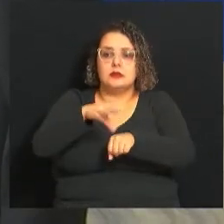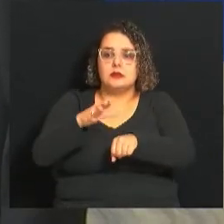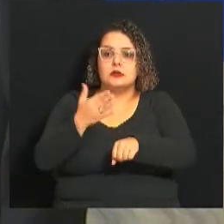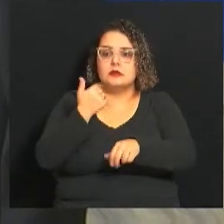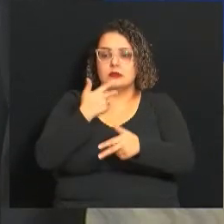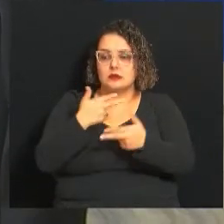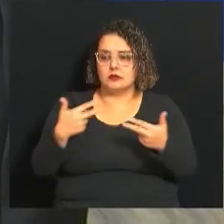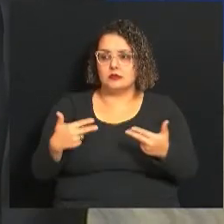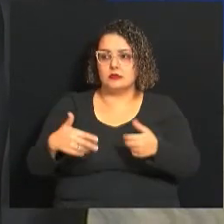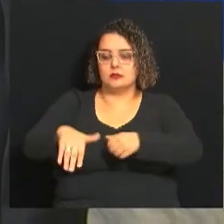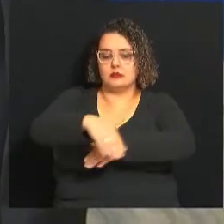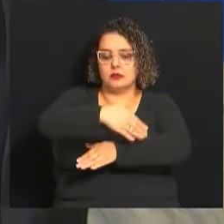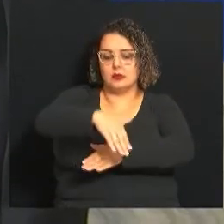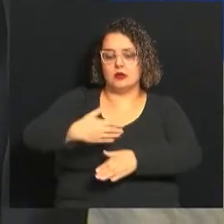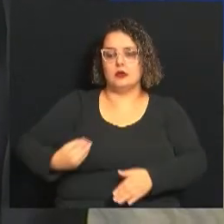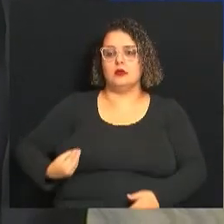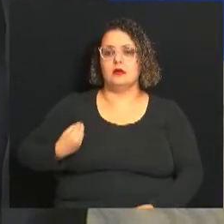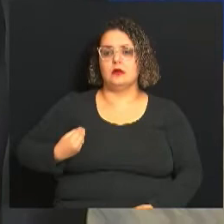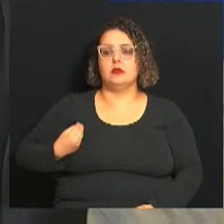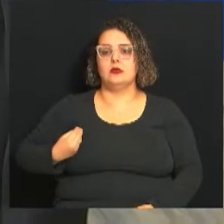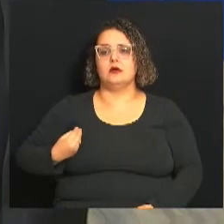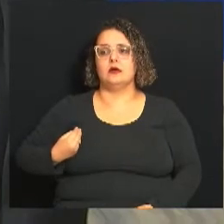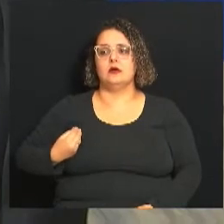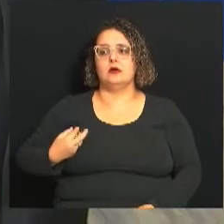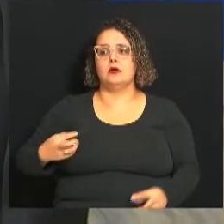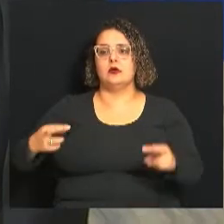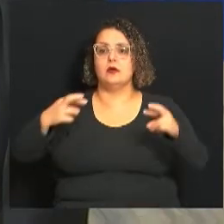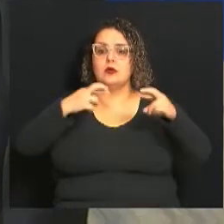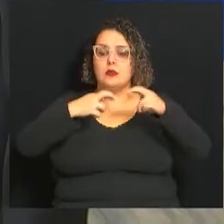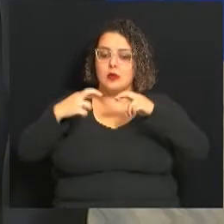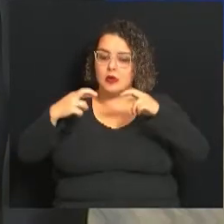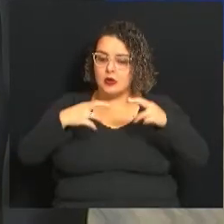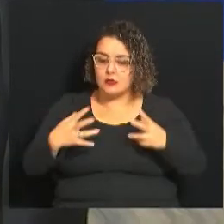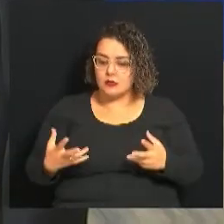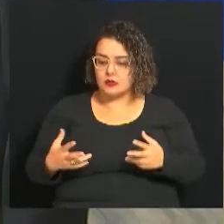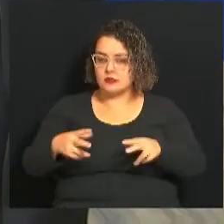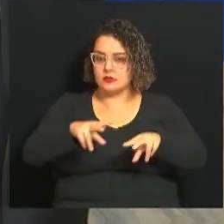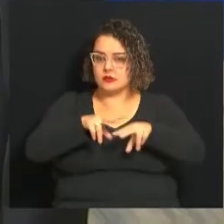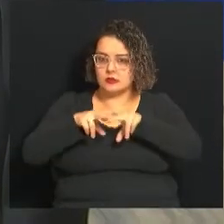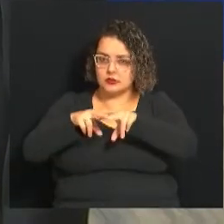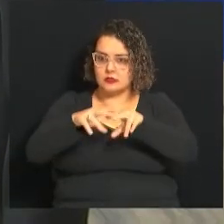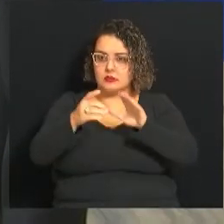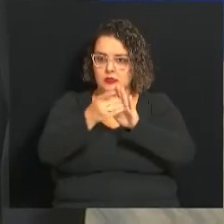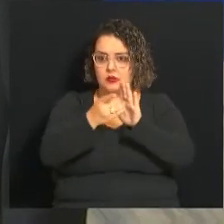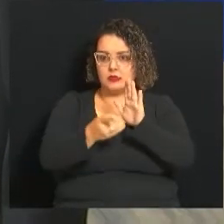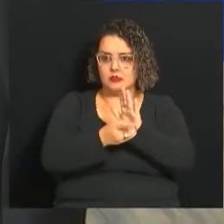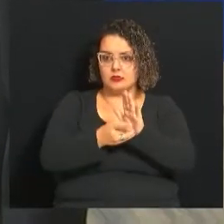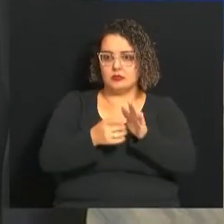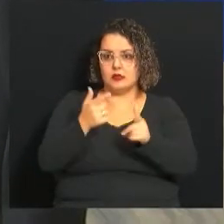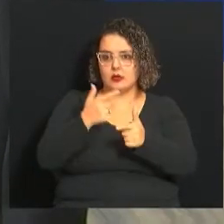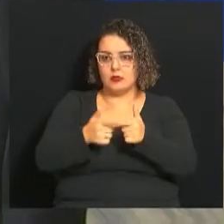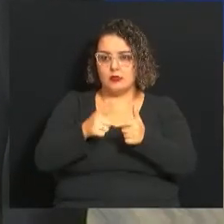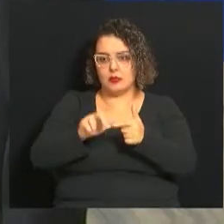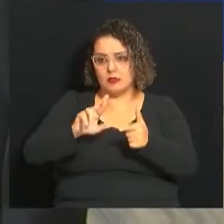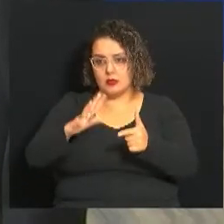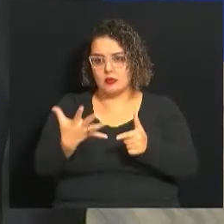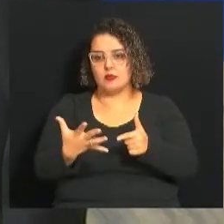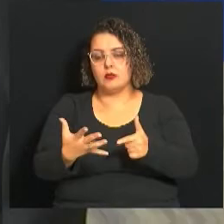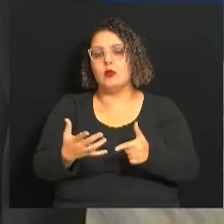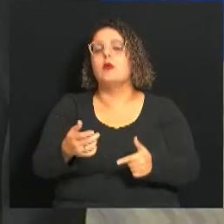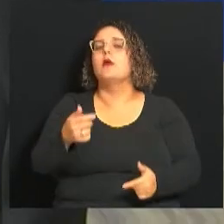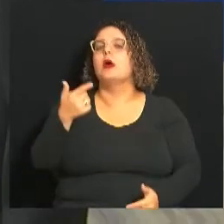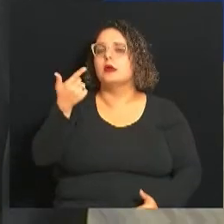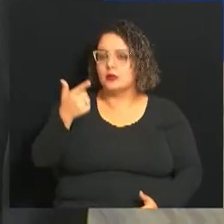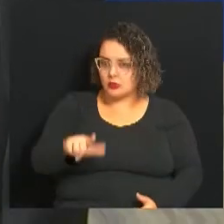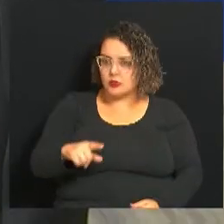em situação de rua. Com a revisão desse decreto, a senhora acredita que essa situação está resolvida ou não? Ainda é uma preocupação para a